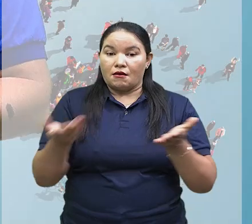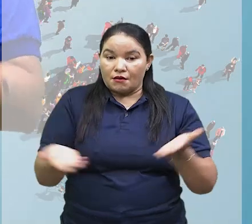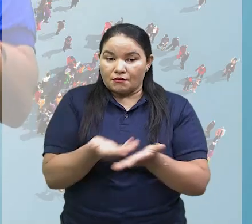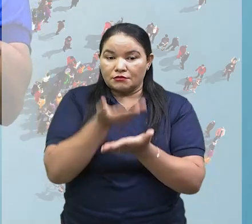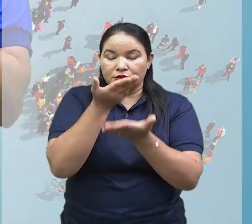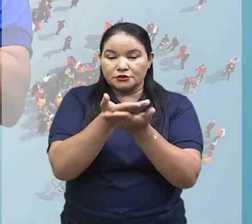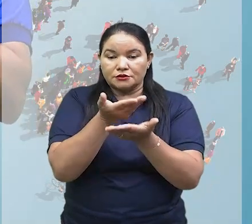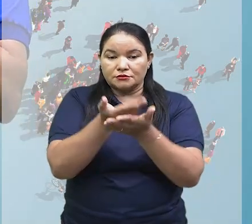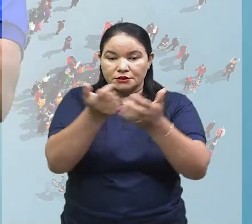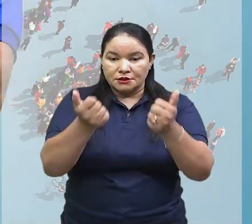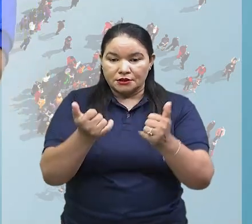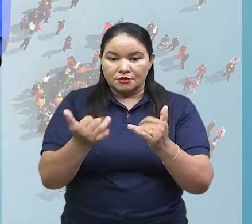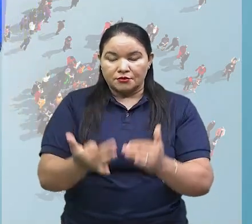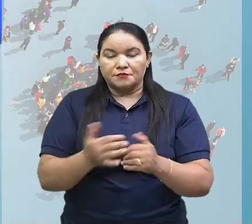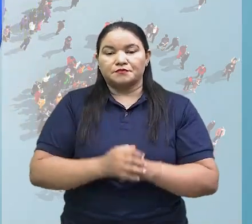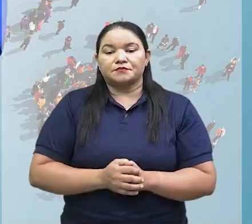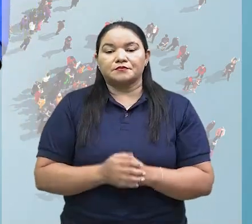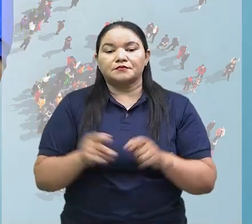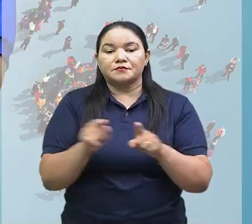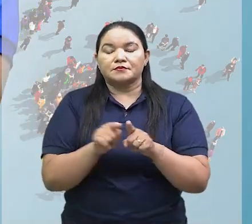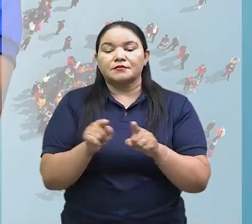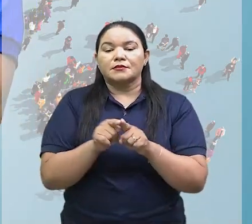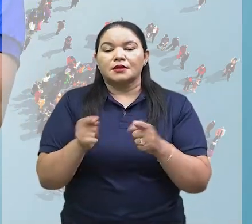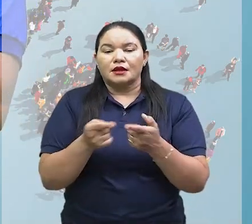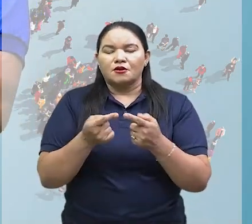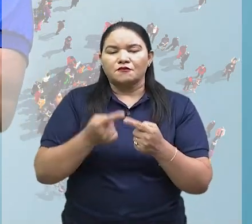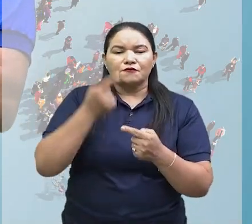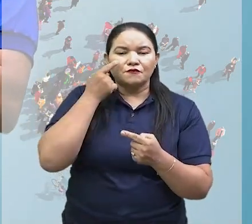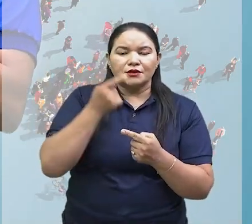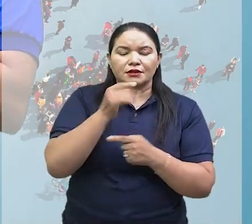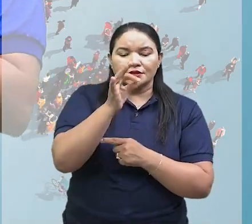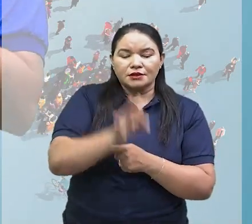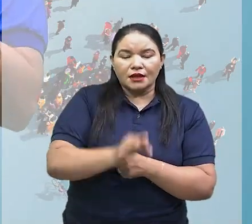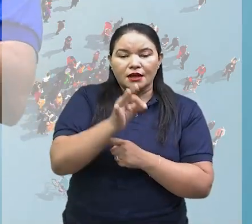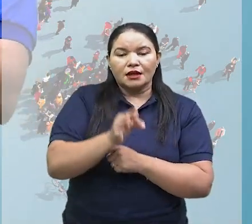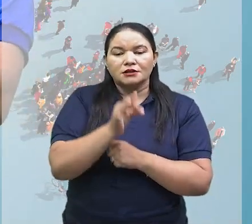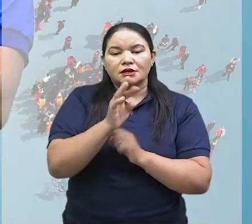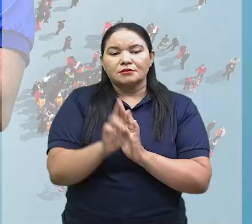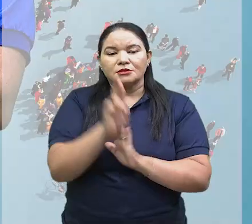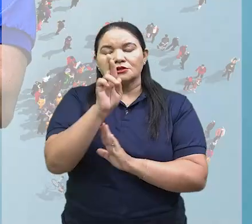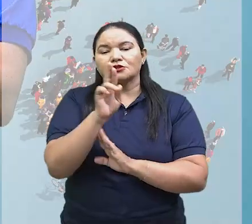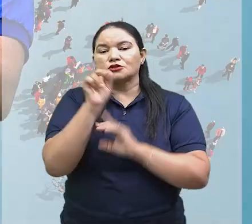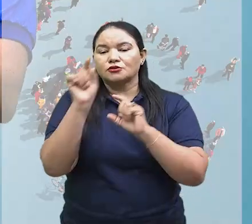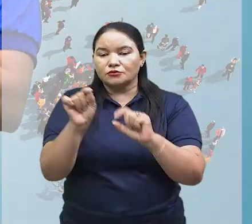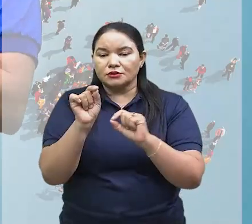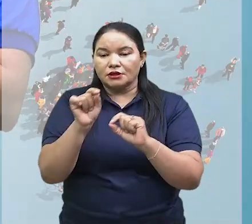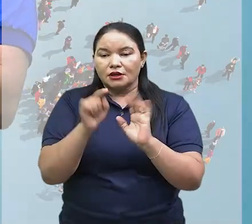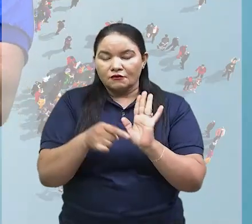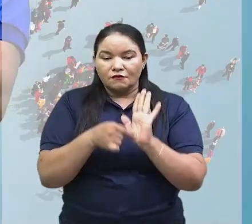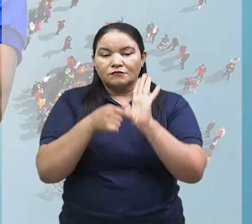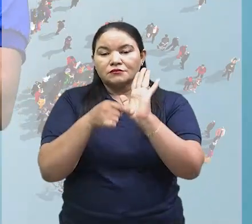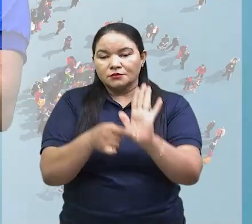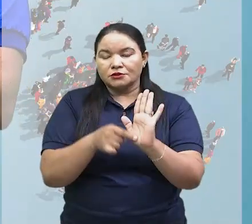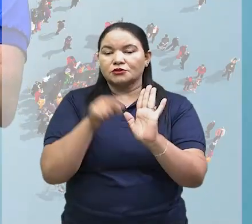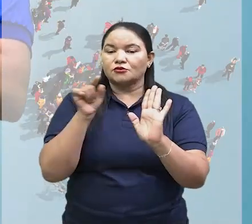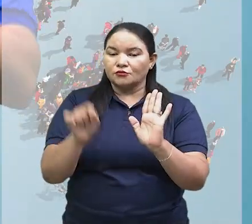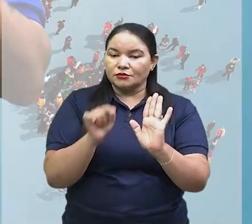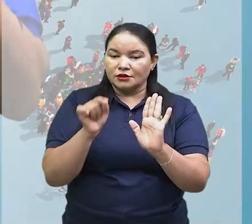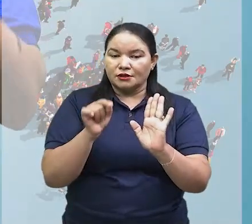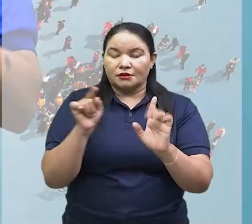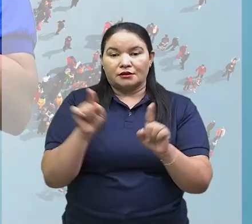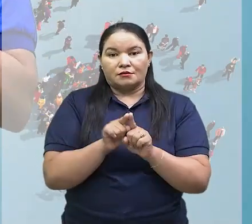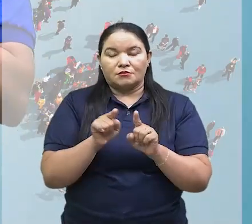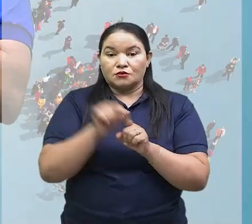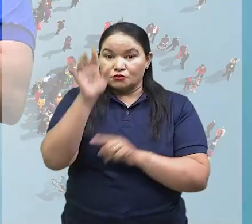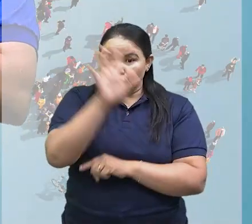iremos estudar, verificando o que cada taxa ela vai mostrar para a gente, o que ela vai colocar para a gente